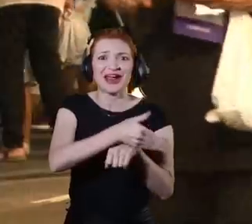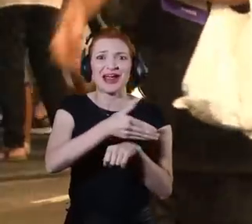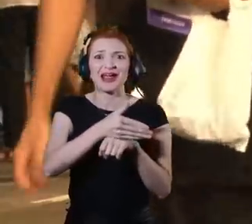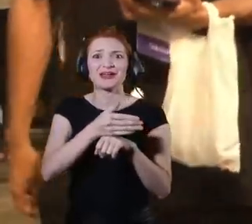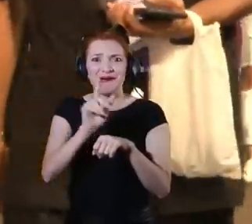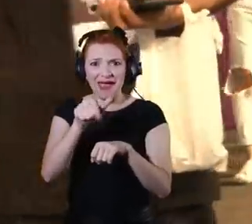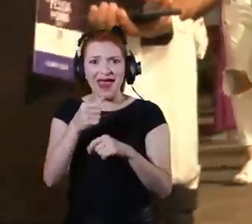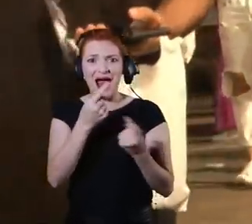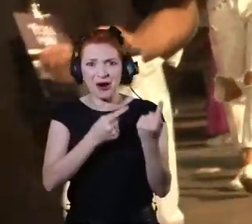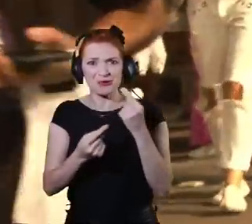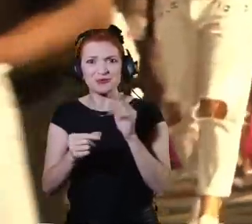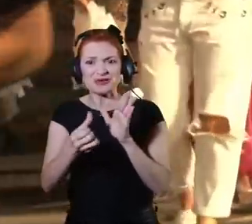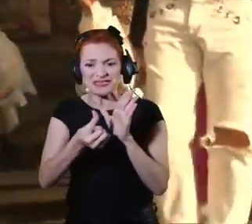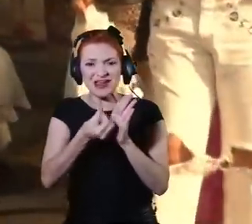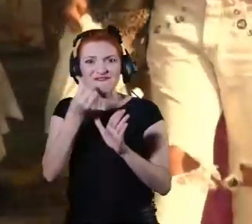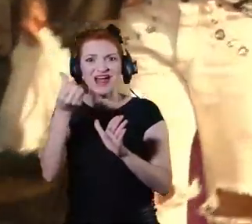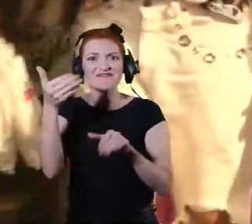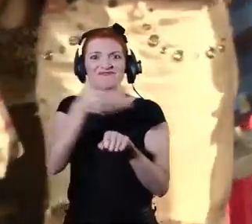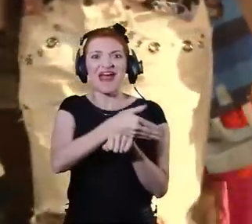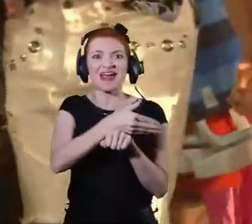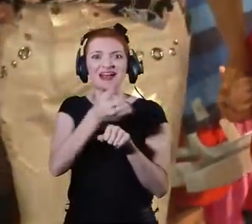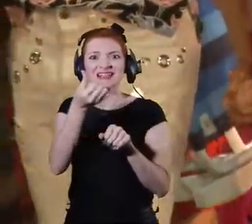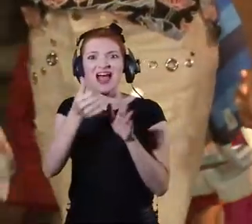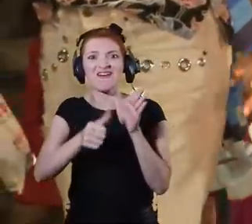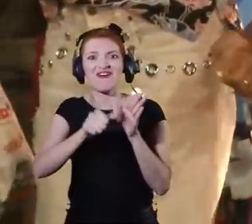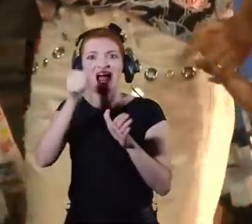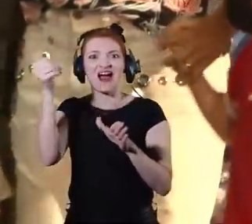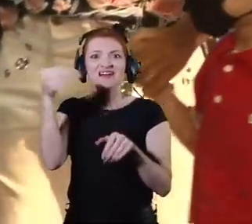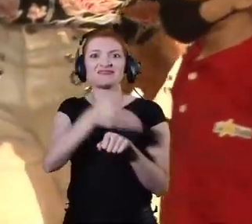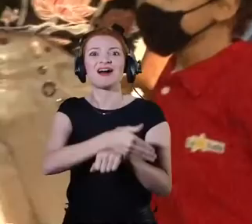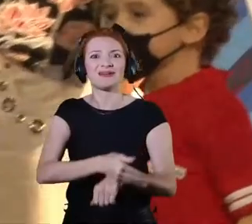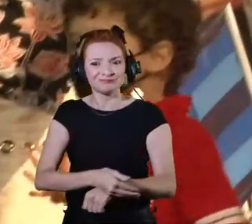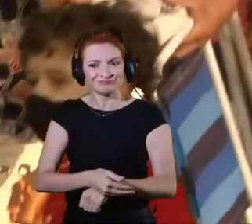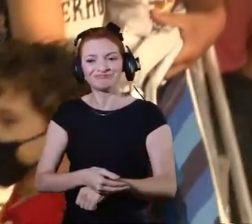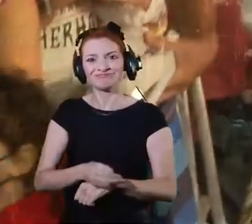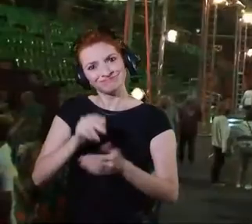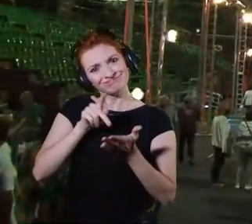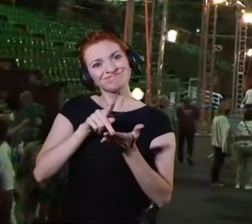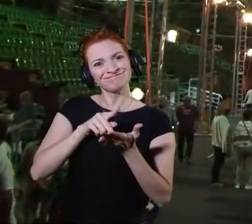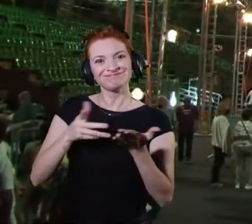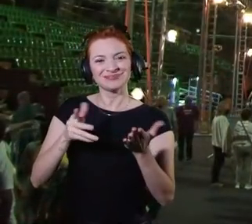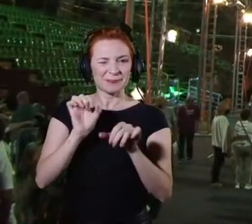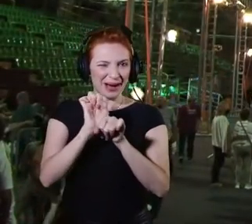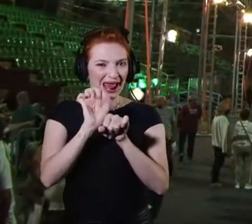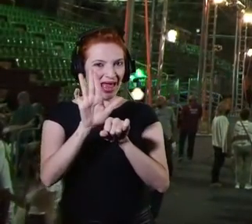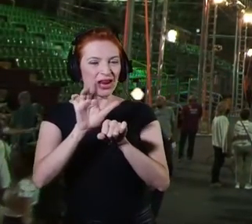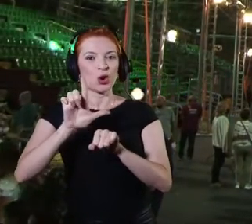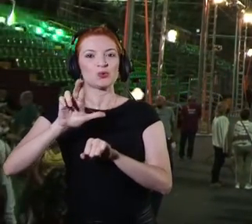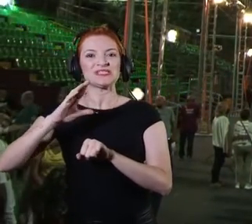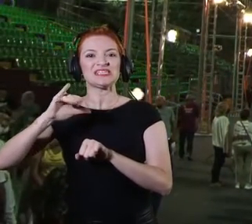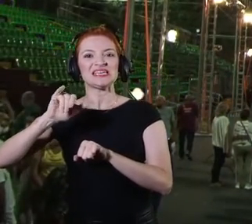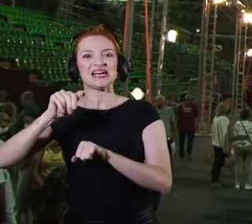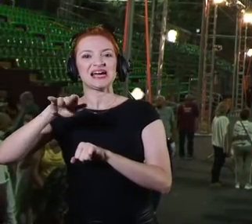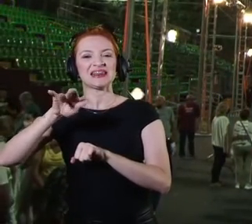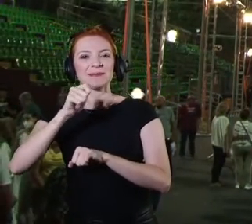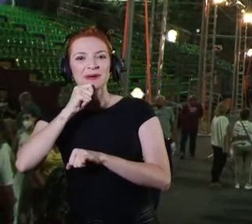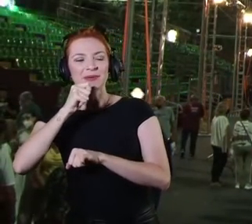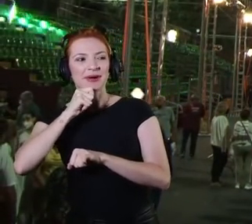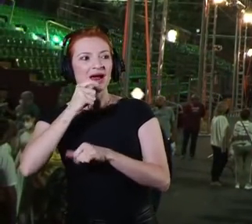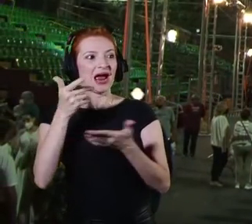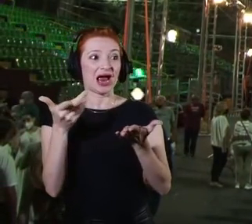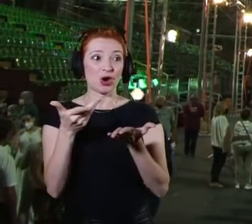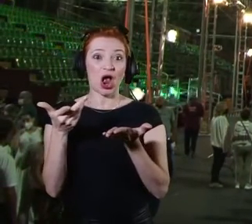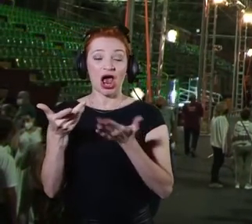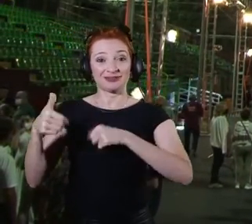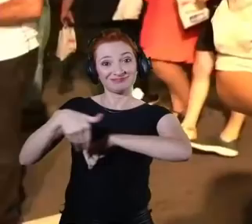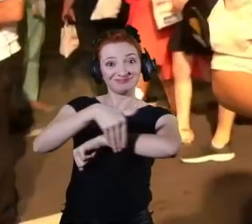Então, Alice? Desfile da Festa da Uva é isso aí, Luciana. Zé, só passar para a Luciana e depois a gente volta contigo. Vai lá, Luciana. Estamos aqui